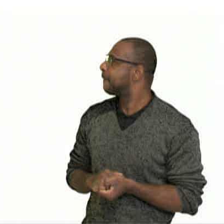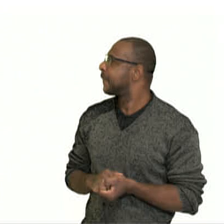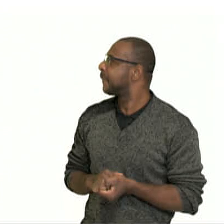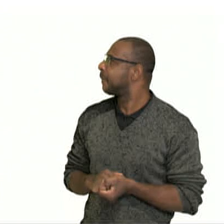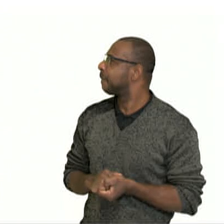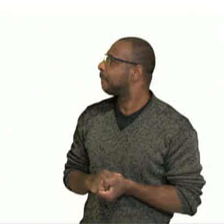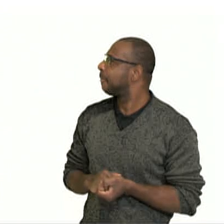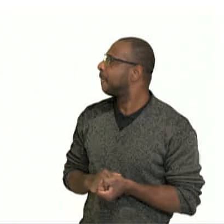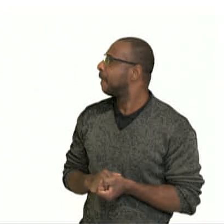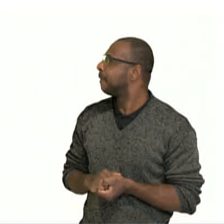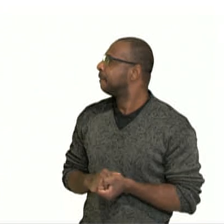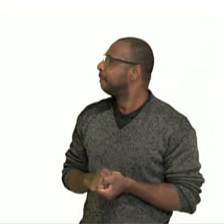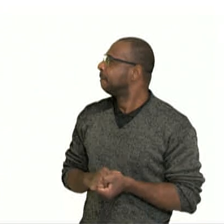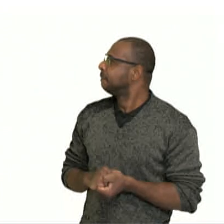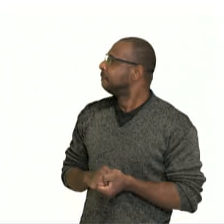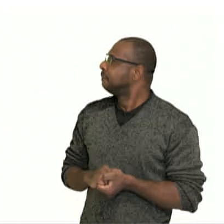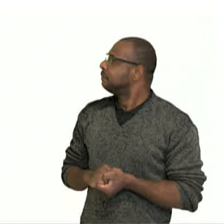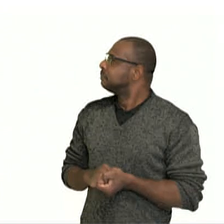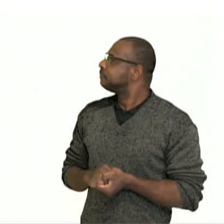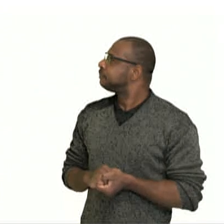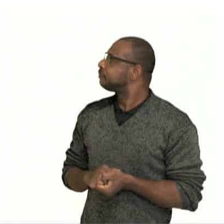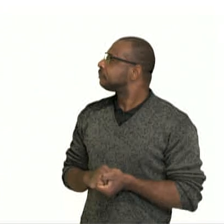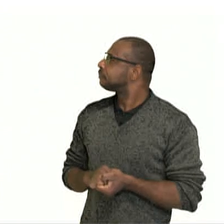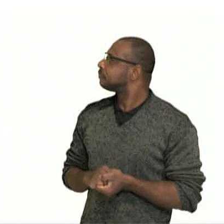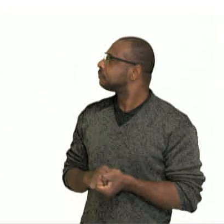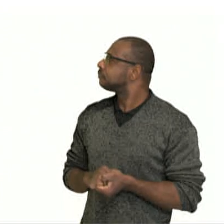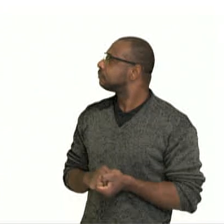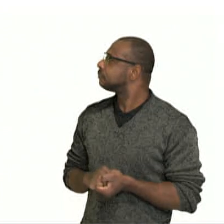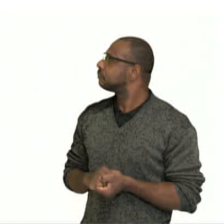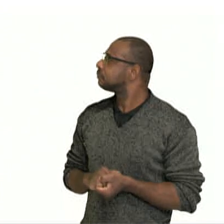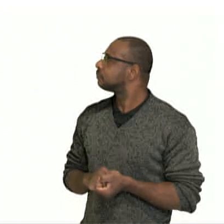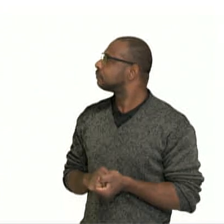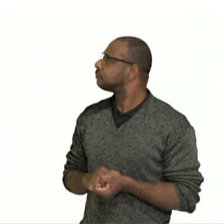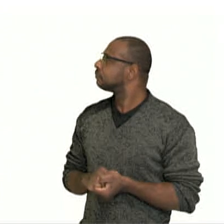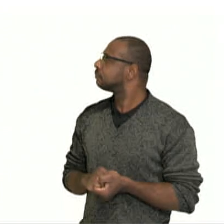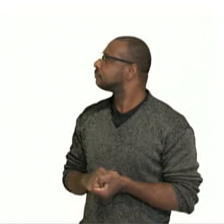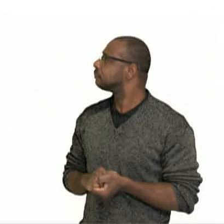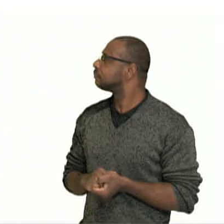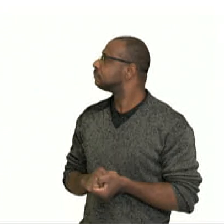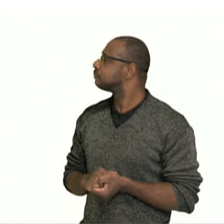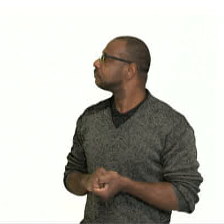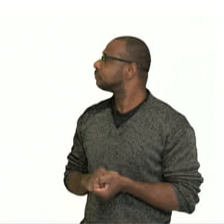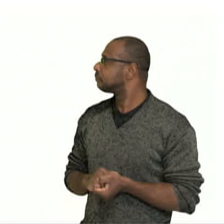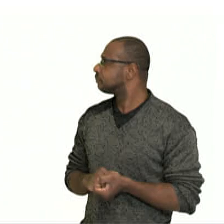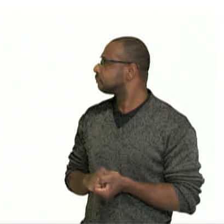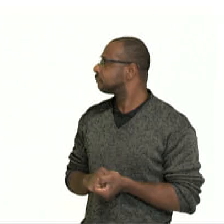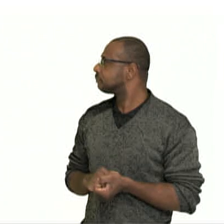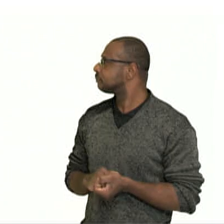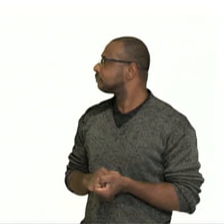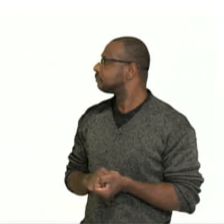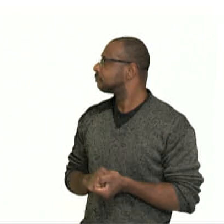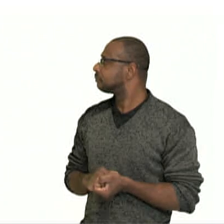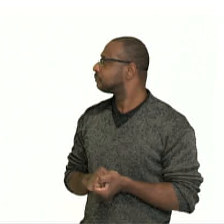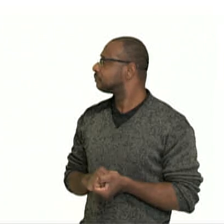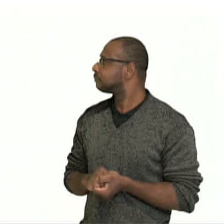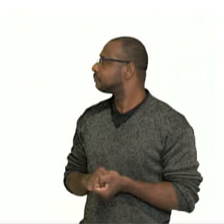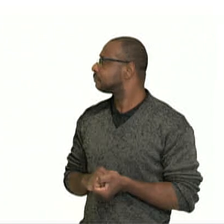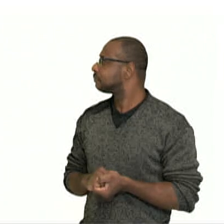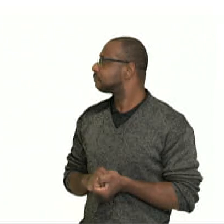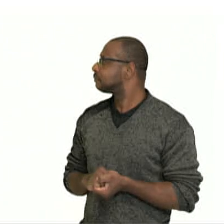two children. Names are Ella and Tom. So, phone them. Phone number